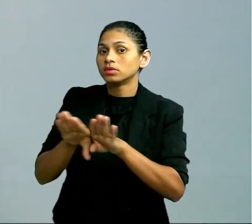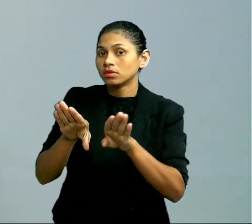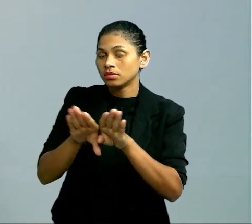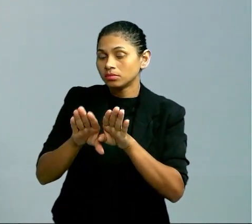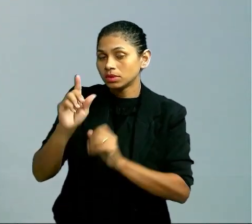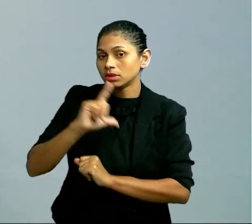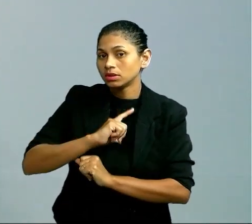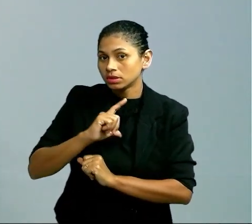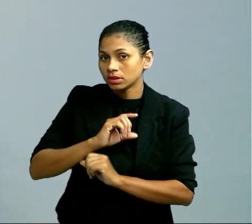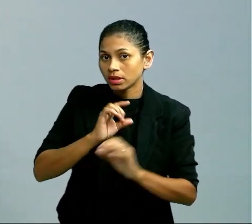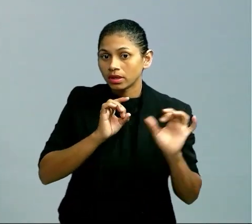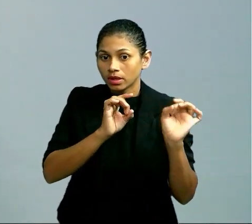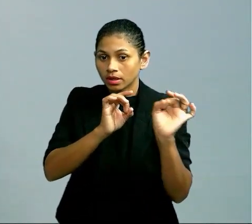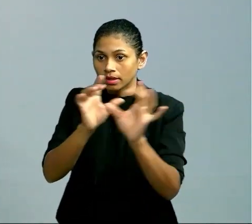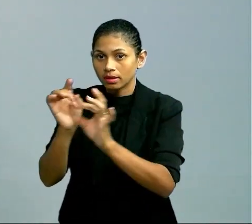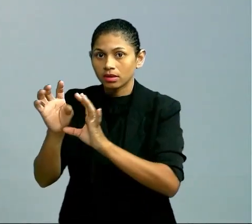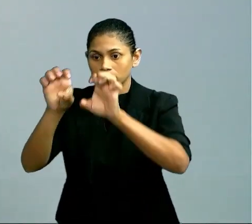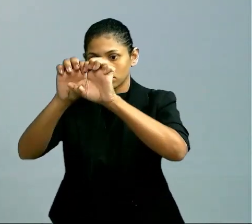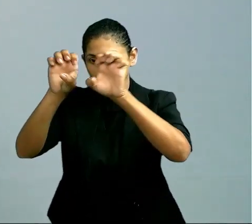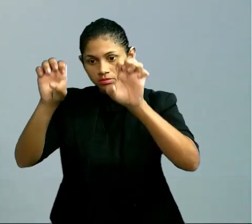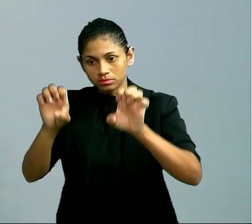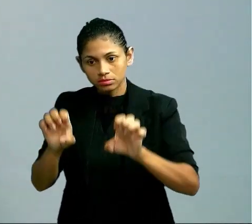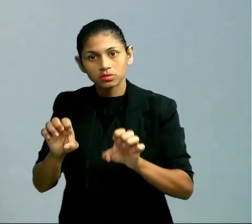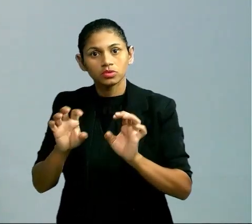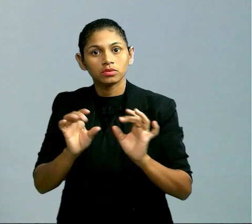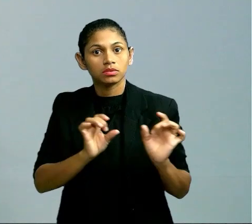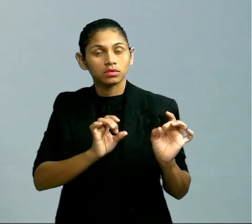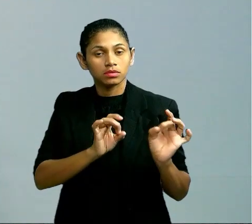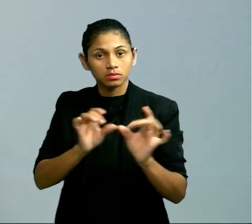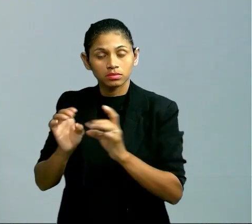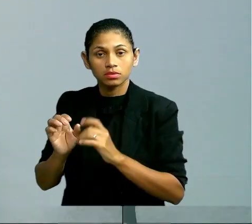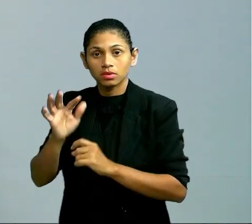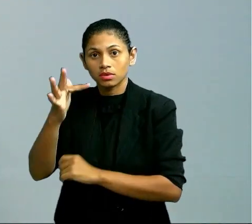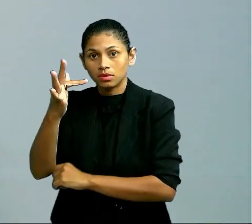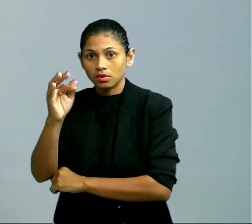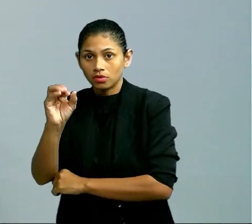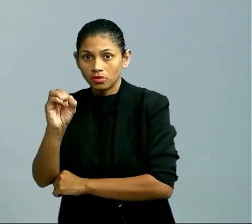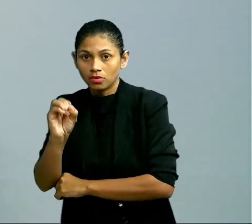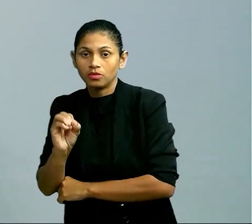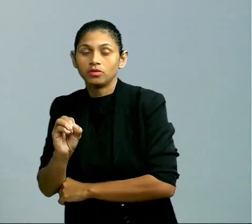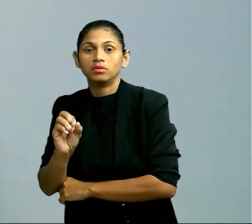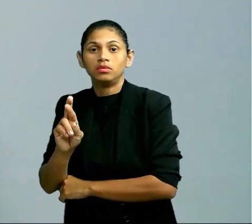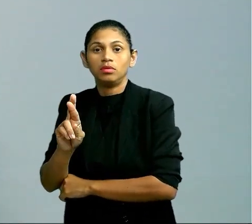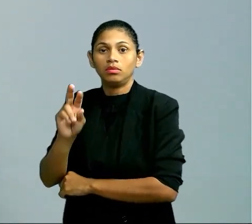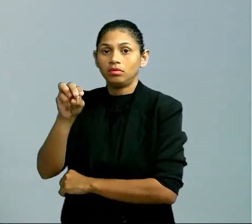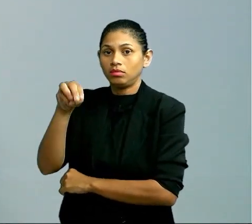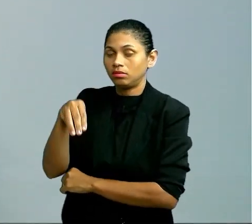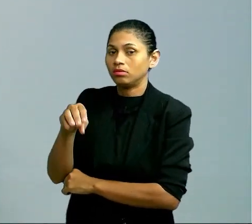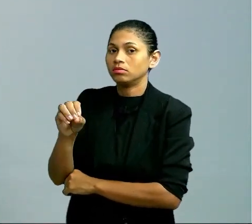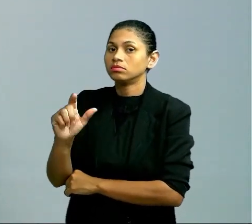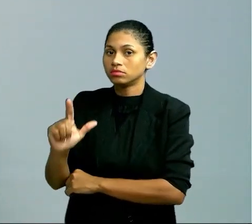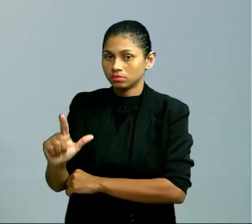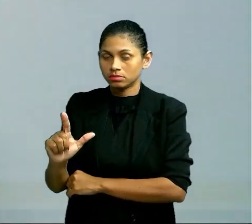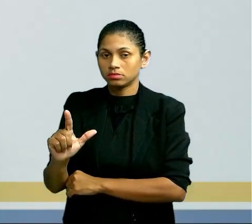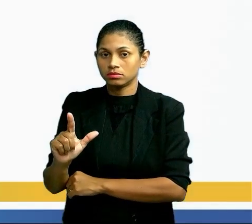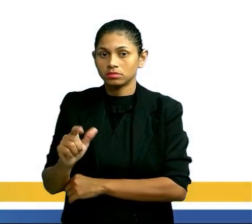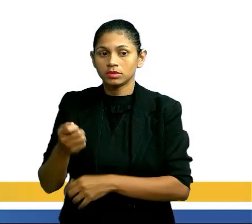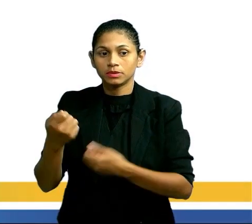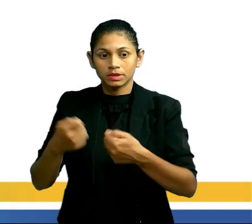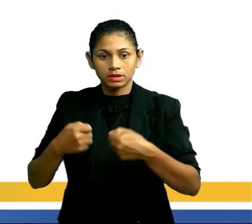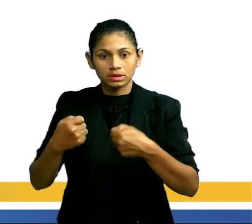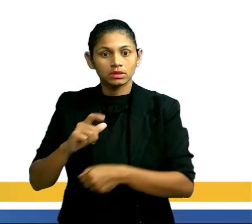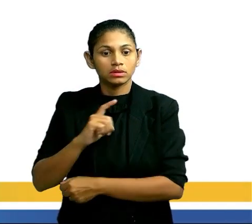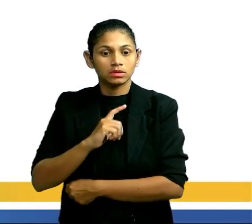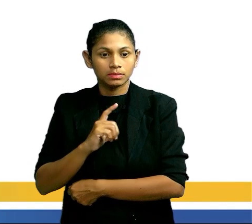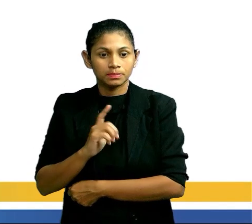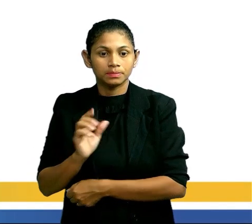Então o nosso principal aldeído hoje é o formol, tá? Um carbono ligado ali a uma carbonila apenas, então nós vamos ter um